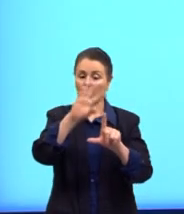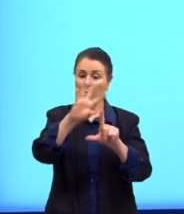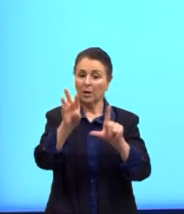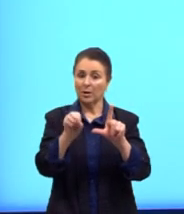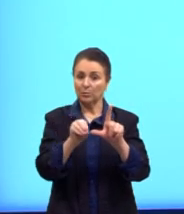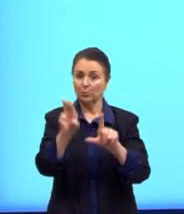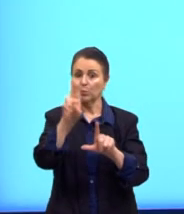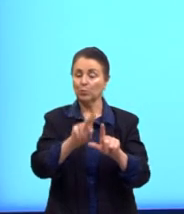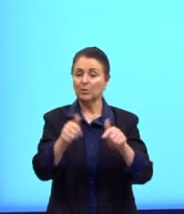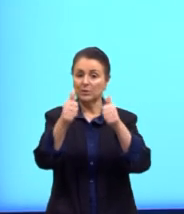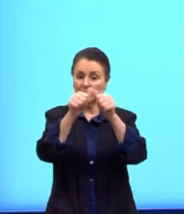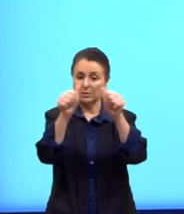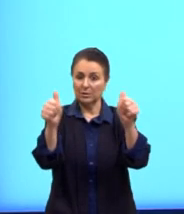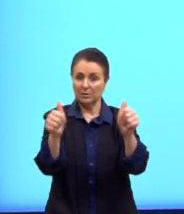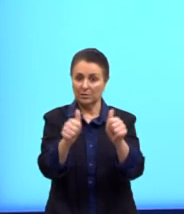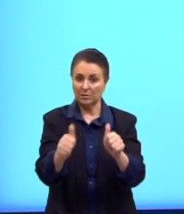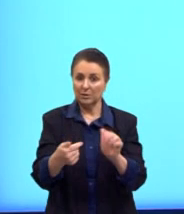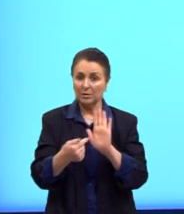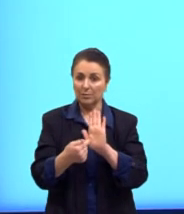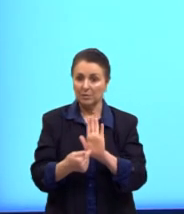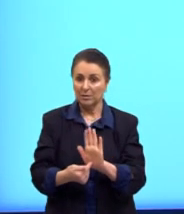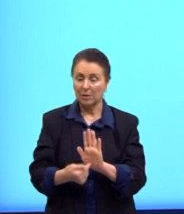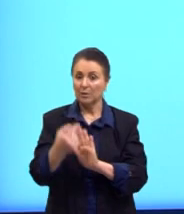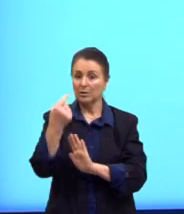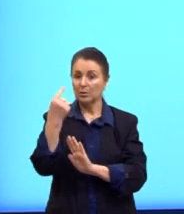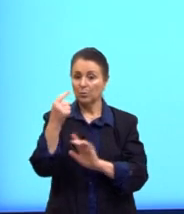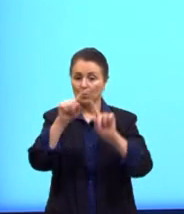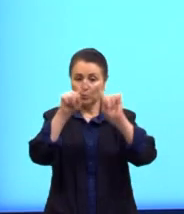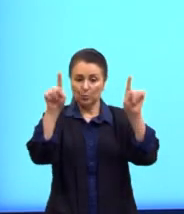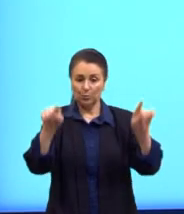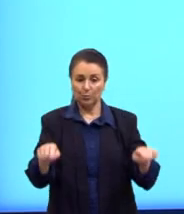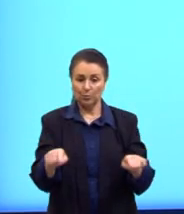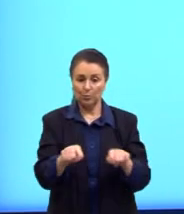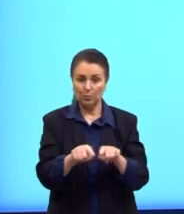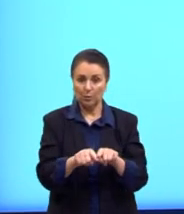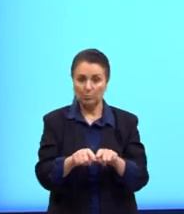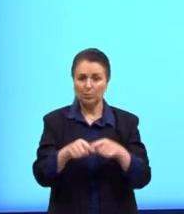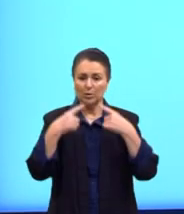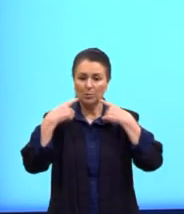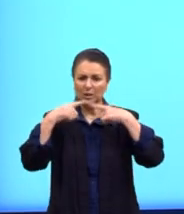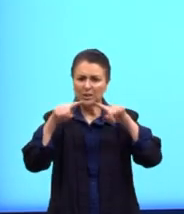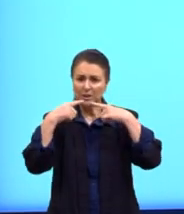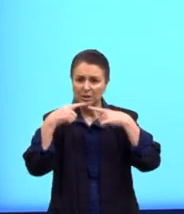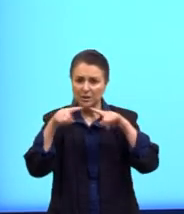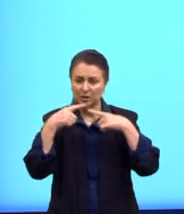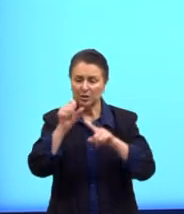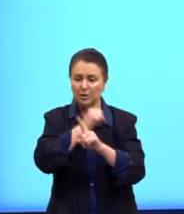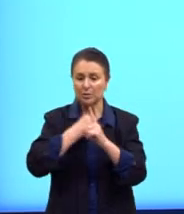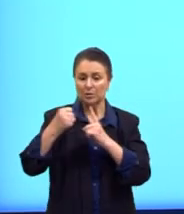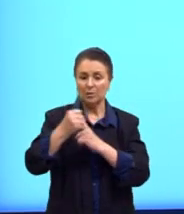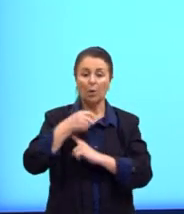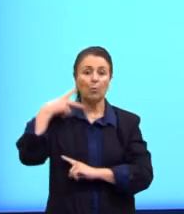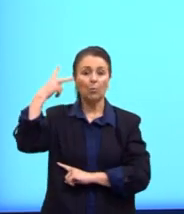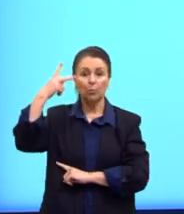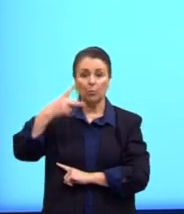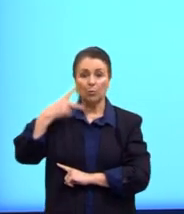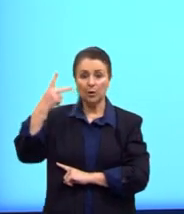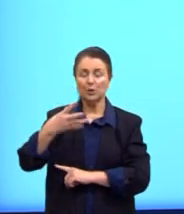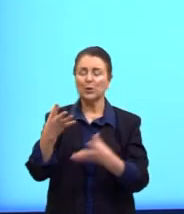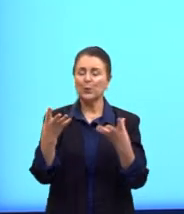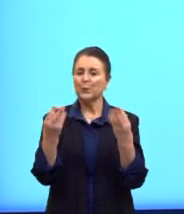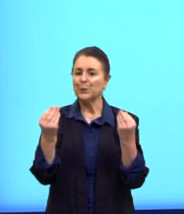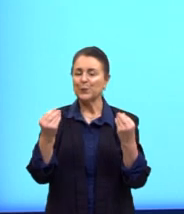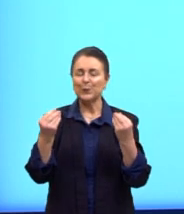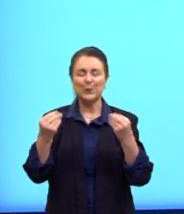ela é apresentada em um único quadro e ela representa uma crítica social e política carregada de humor